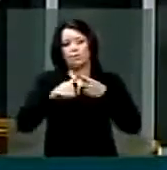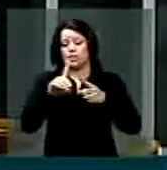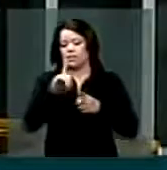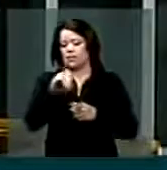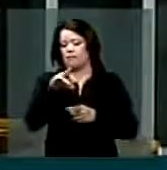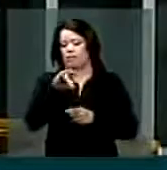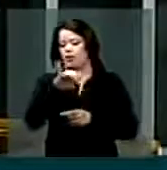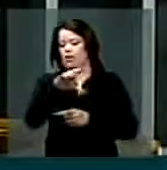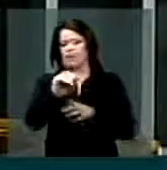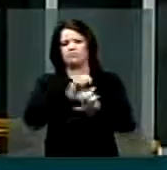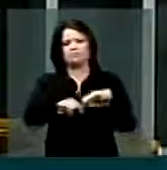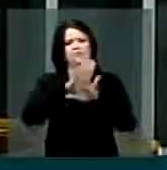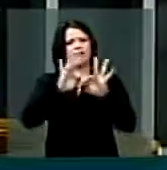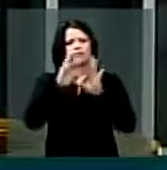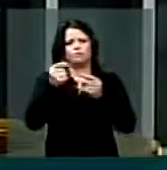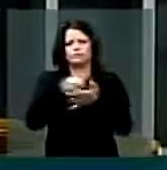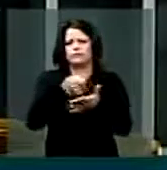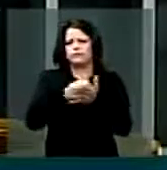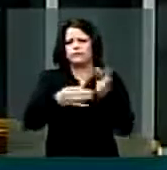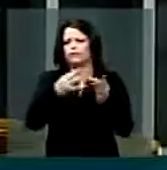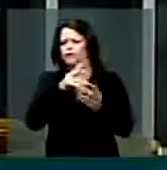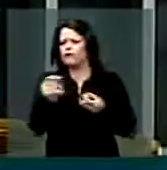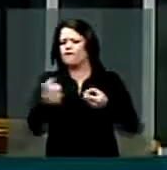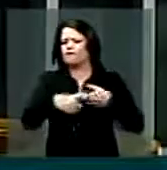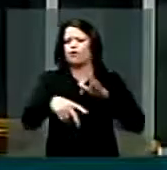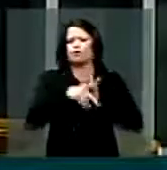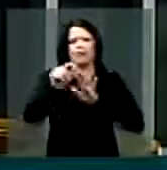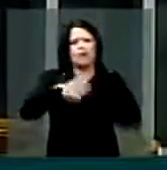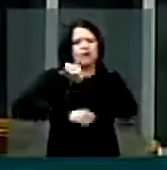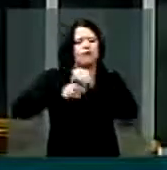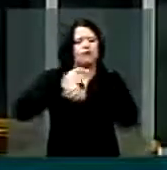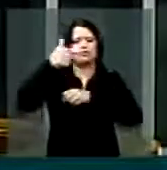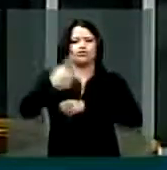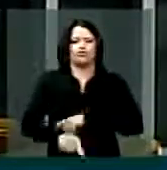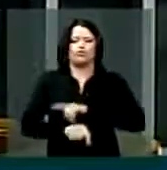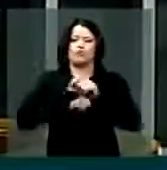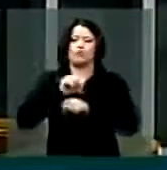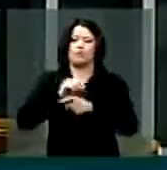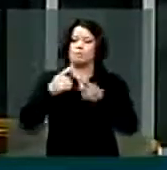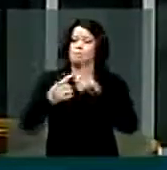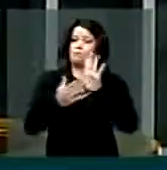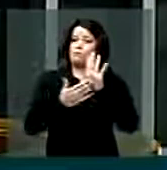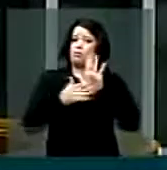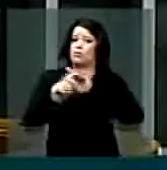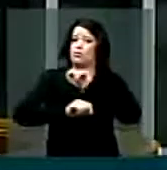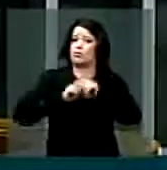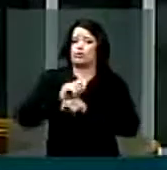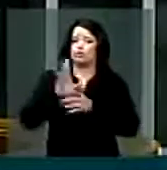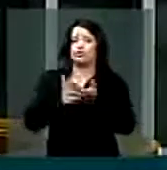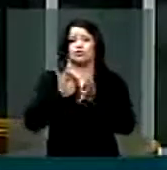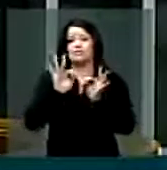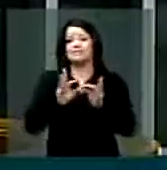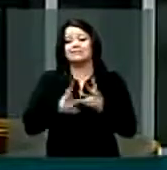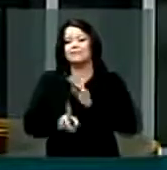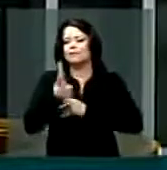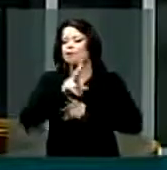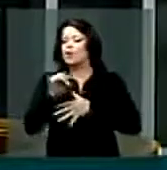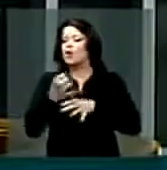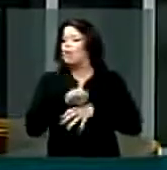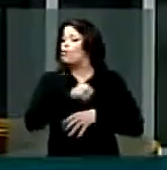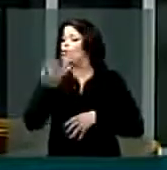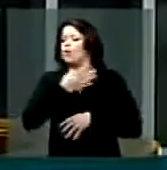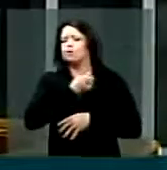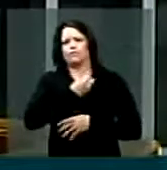democrático, transparente e impositivo. Vamos reativar essa frente ano que vem. Mas a minha proposta sempre foi o seguinte: vamos chegar a um número que seja